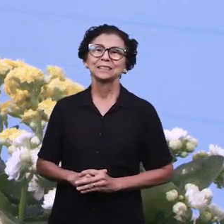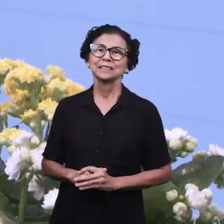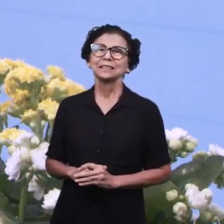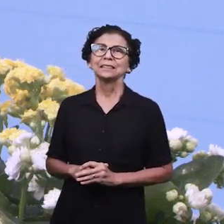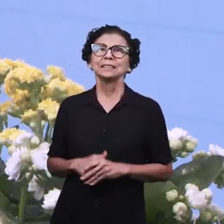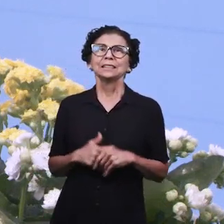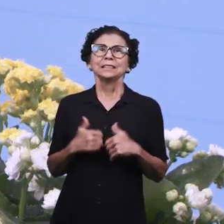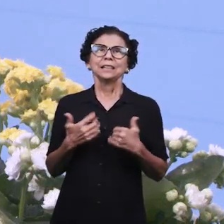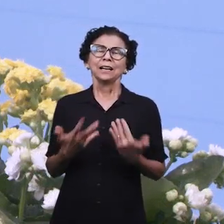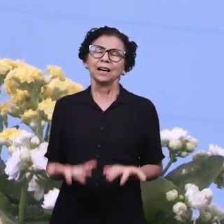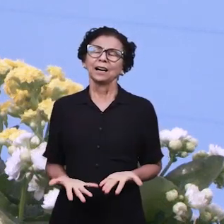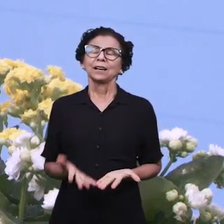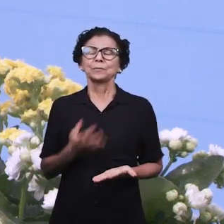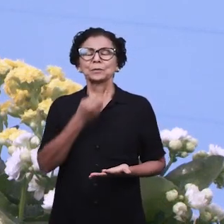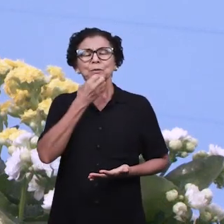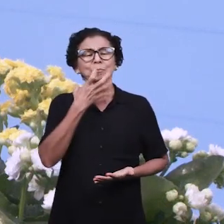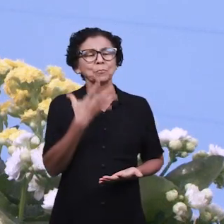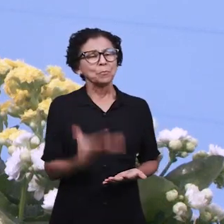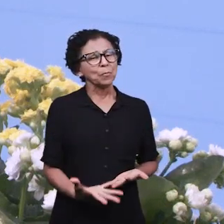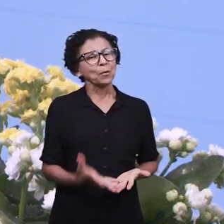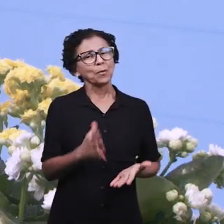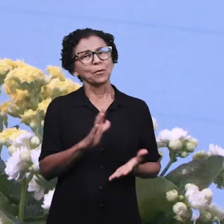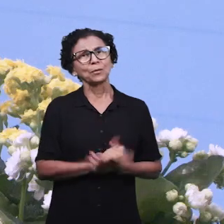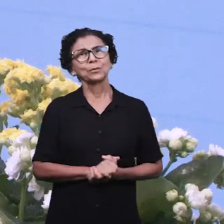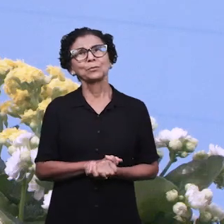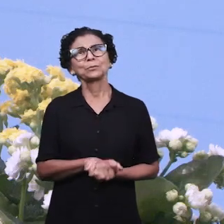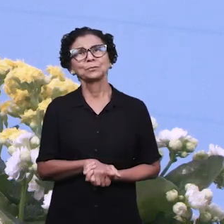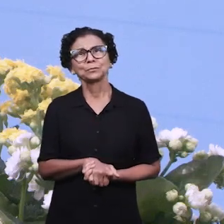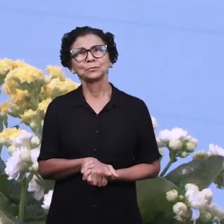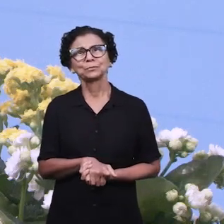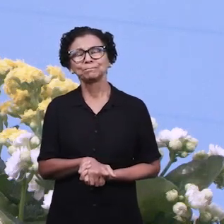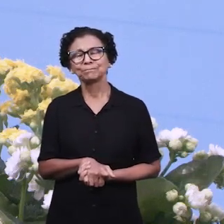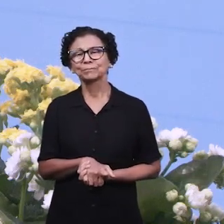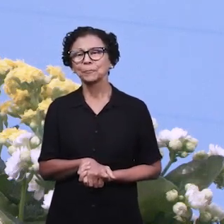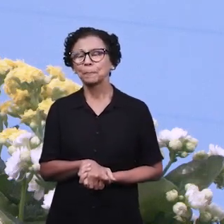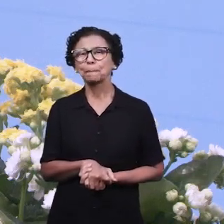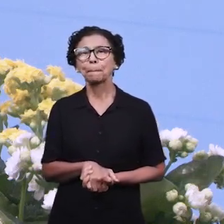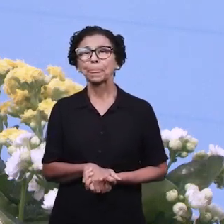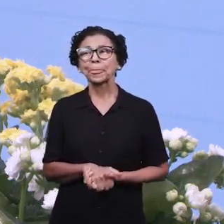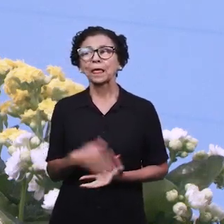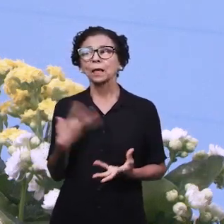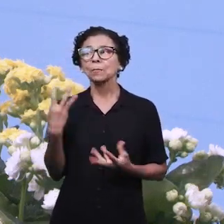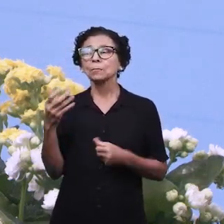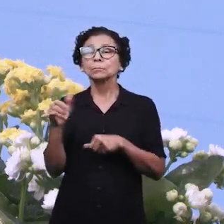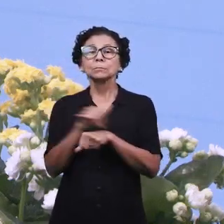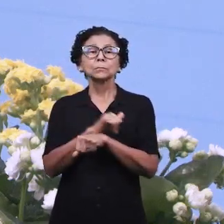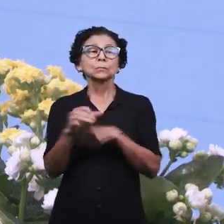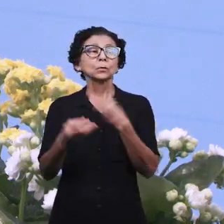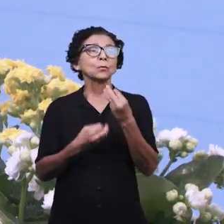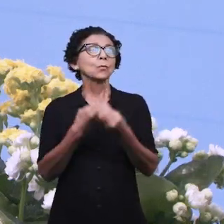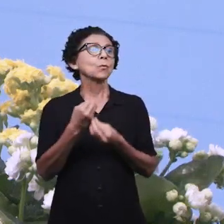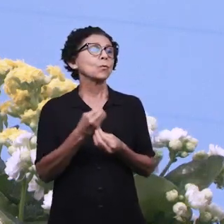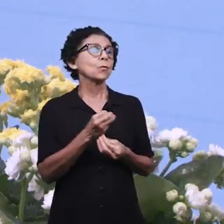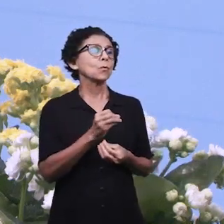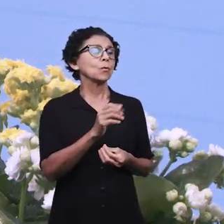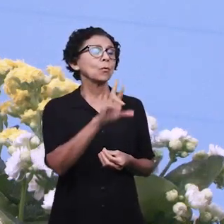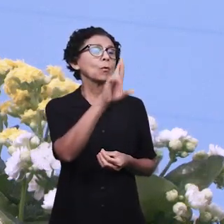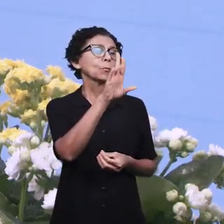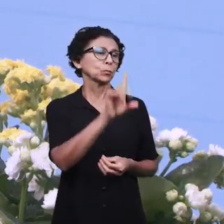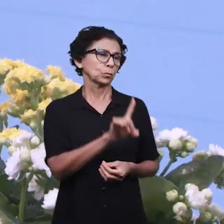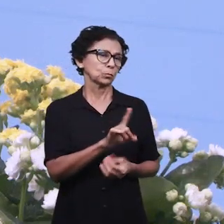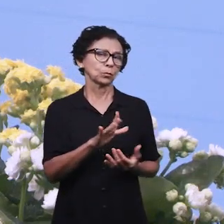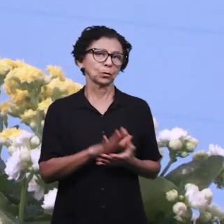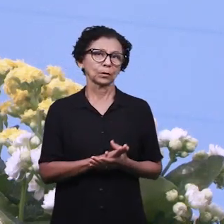está 17%. Falei, não, vamos derrubar essa evasão escolar. Mas de que forma, doutora? Eu falei, vamos abrir o Código Penal.